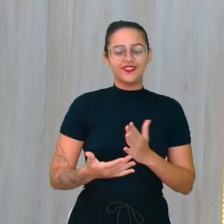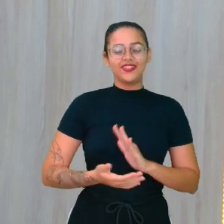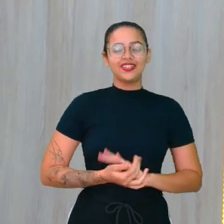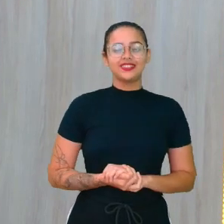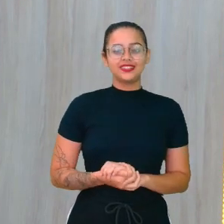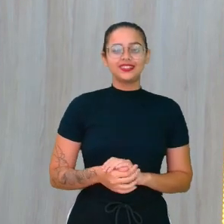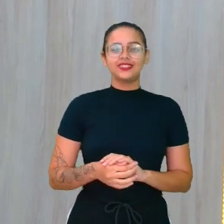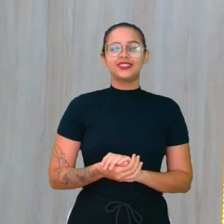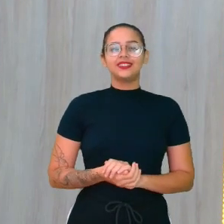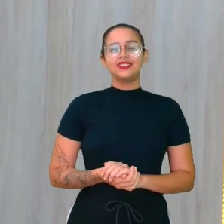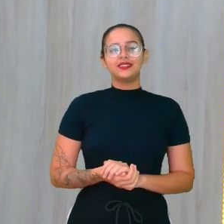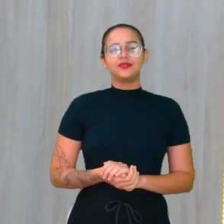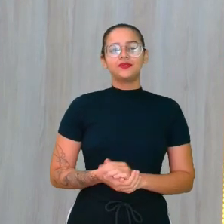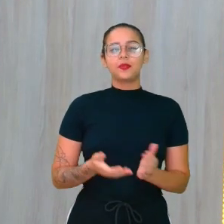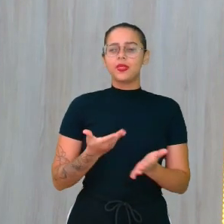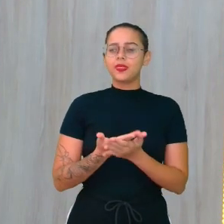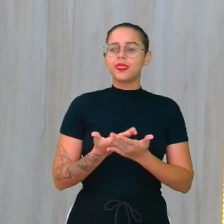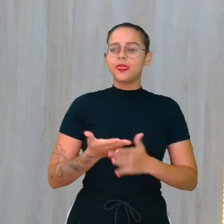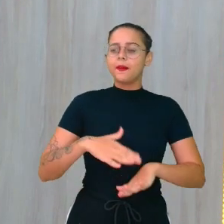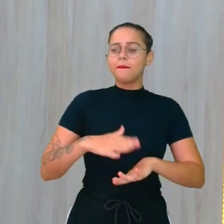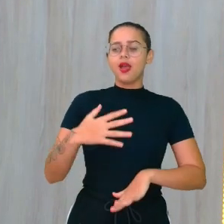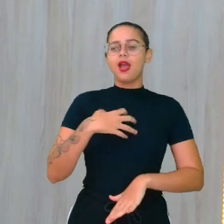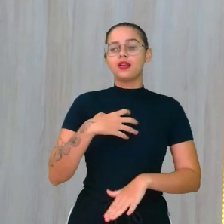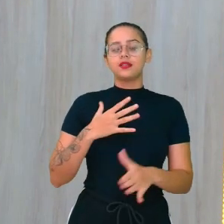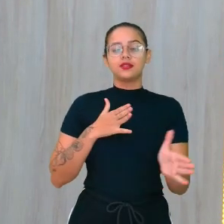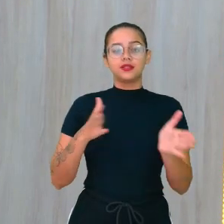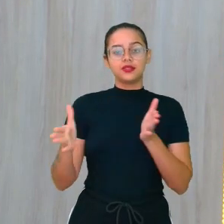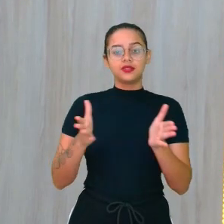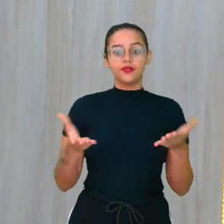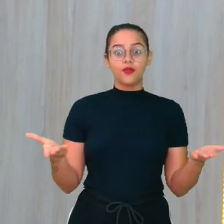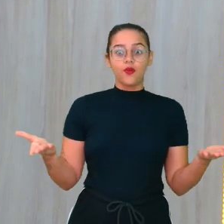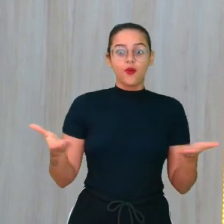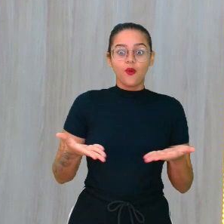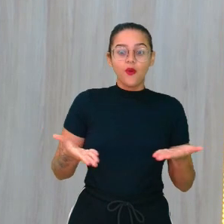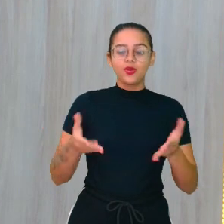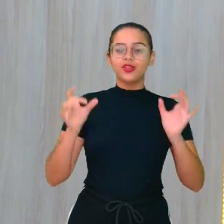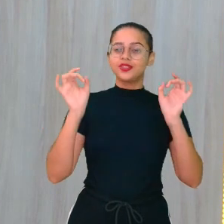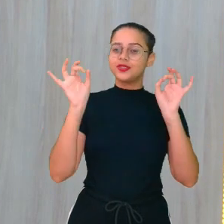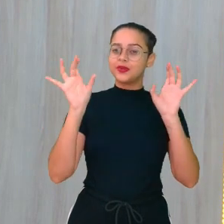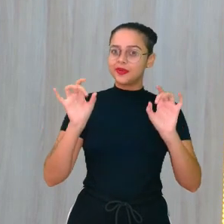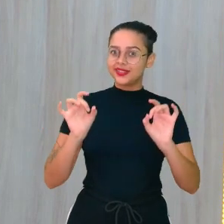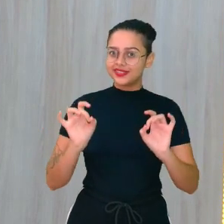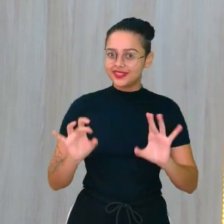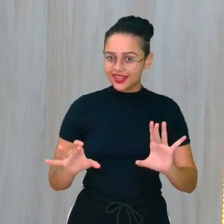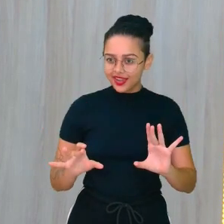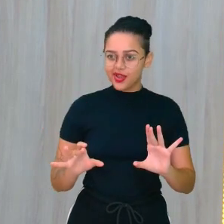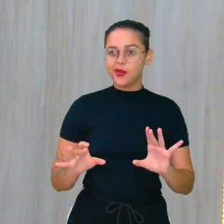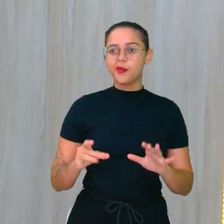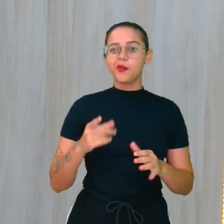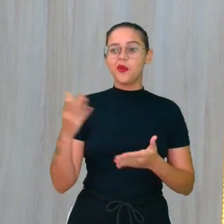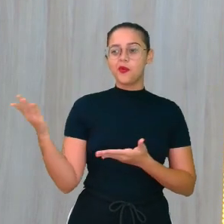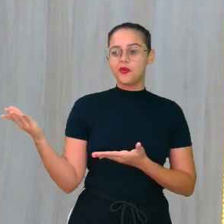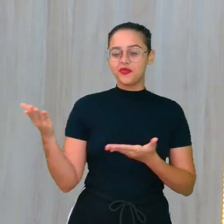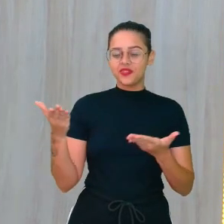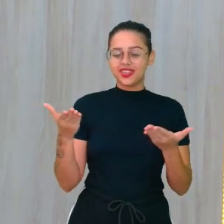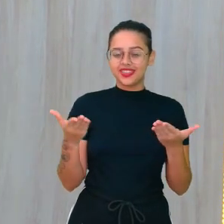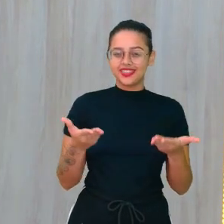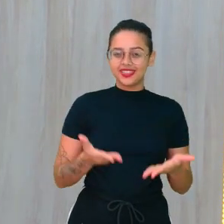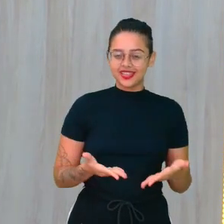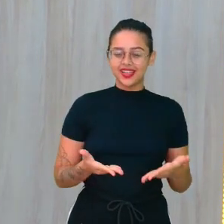Libras, tornando a nossa aula acessível. E hoje, especialmente, eu trago uma convidada